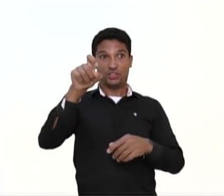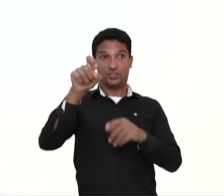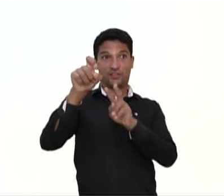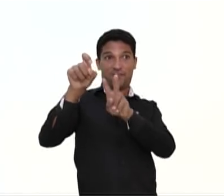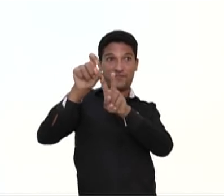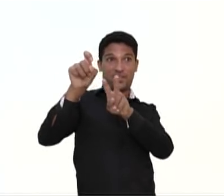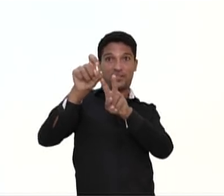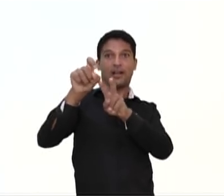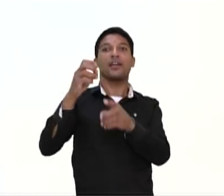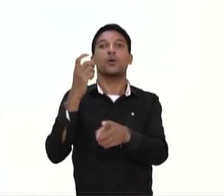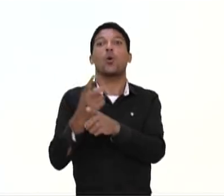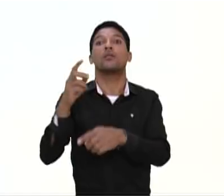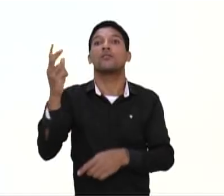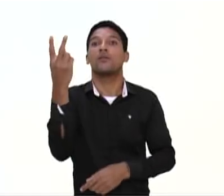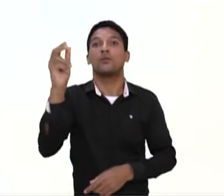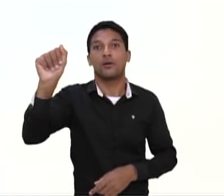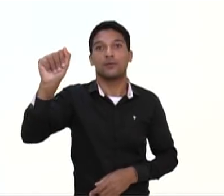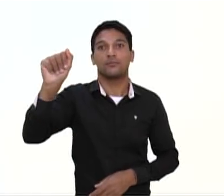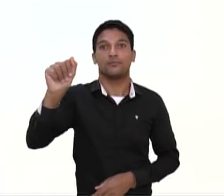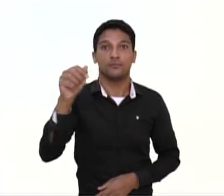nós já voltamos em seguida.